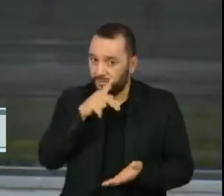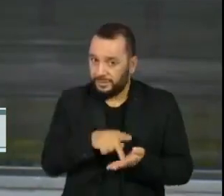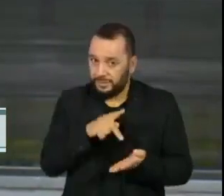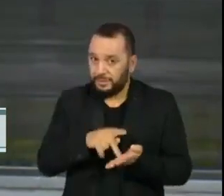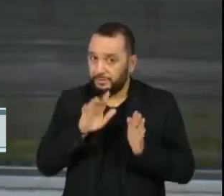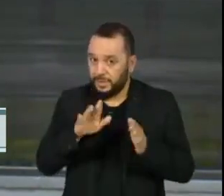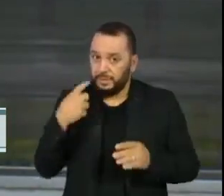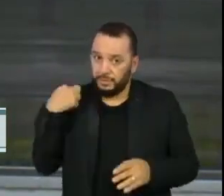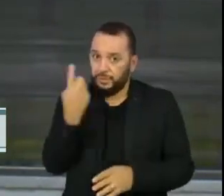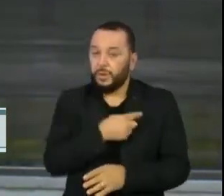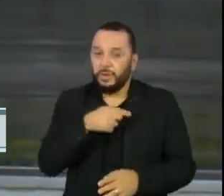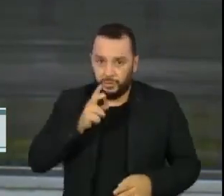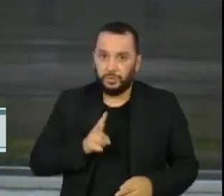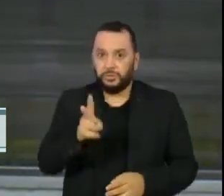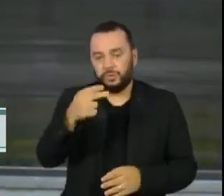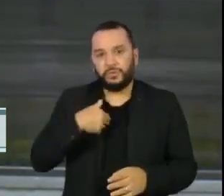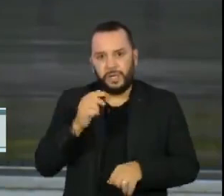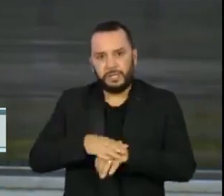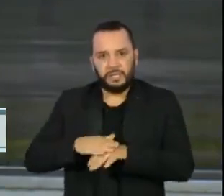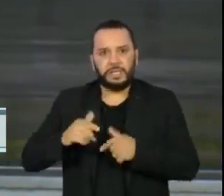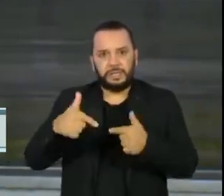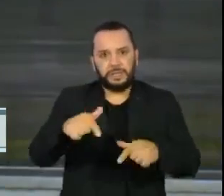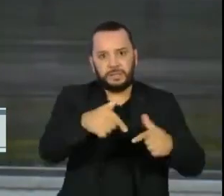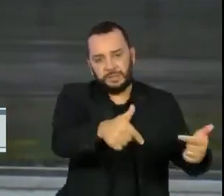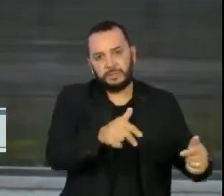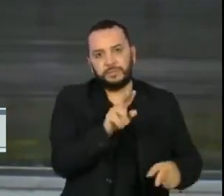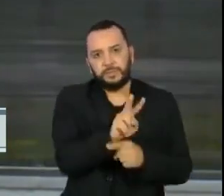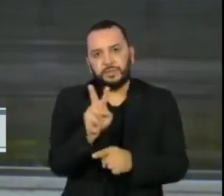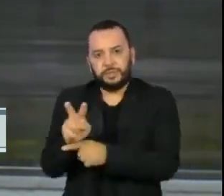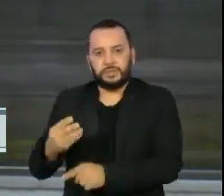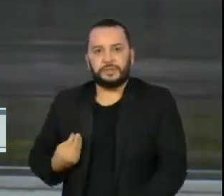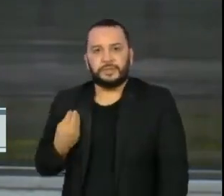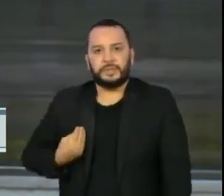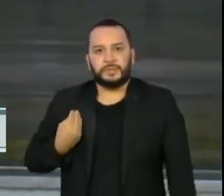continuaremos a fazer tudo aquilo que é necessário para proteger vidas.